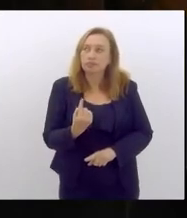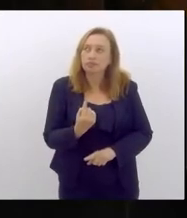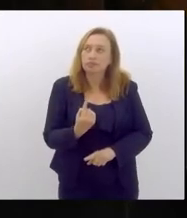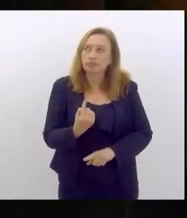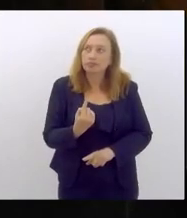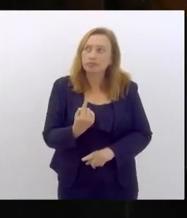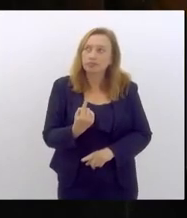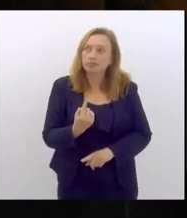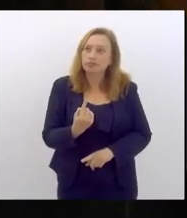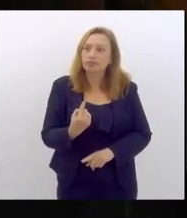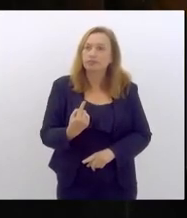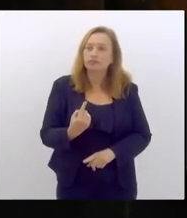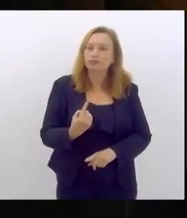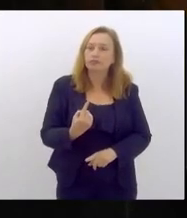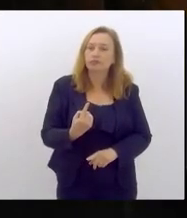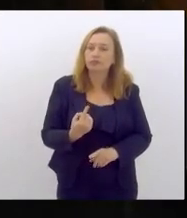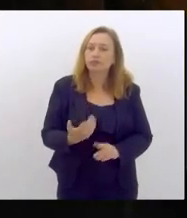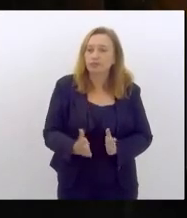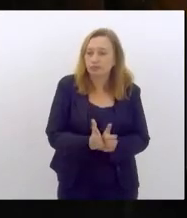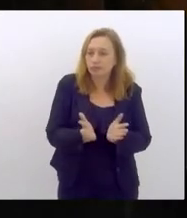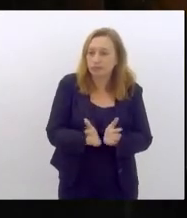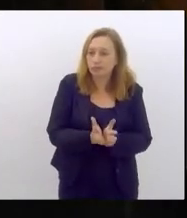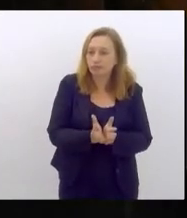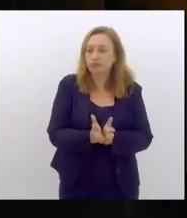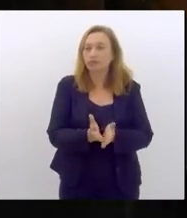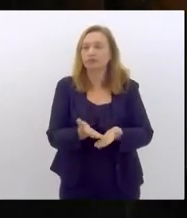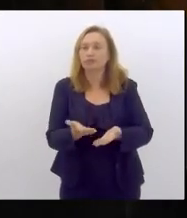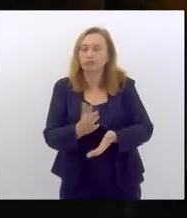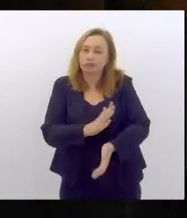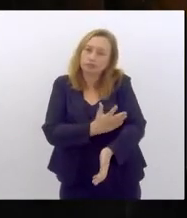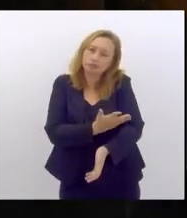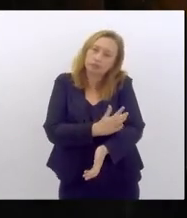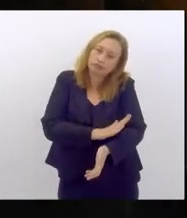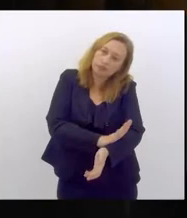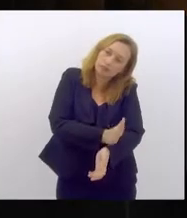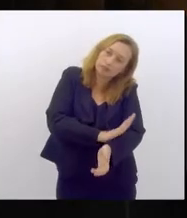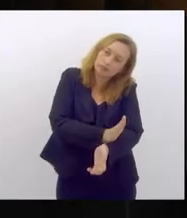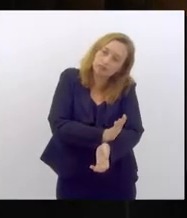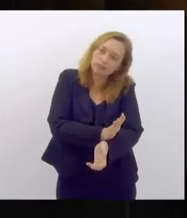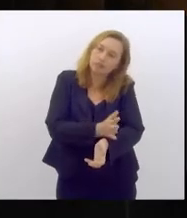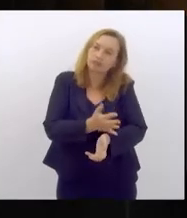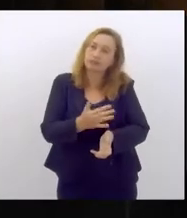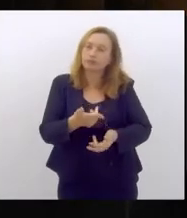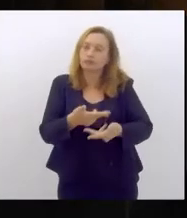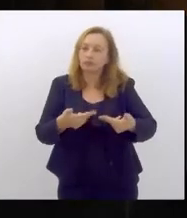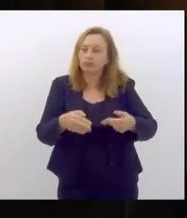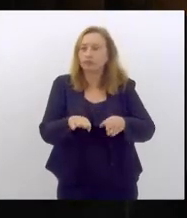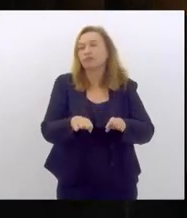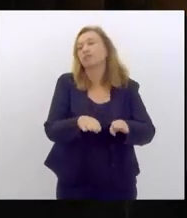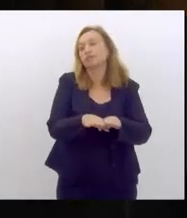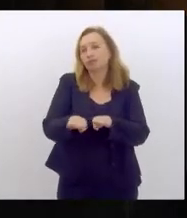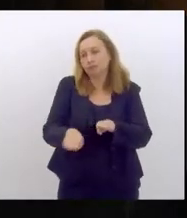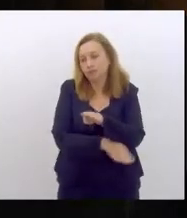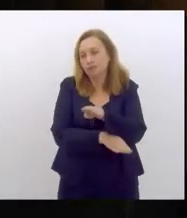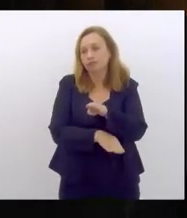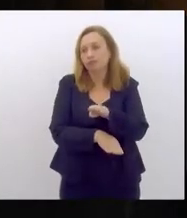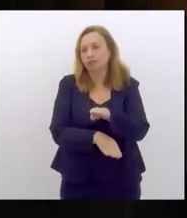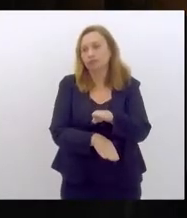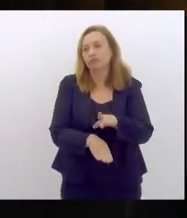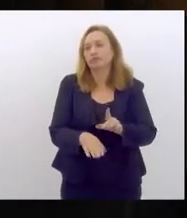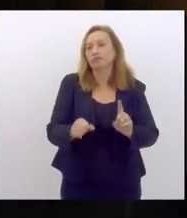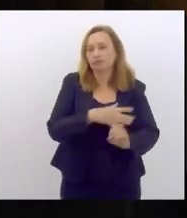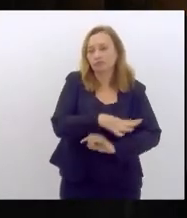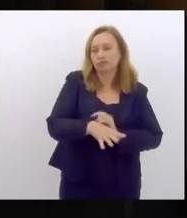à nossa situação de precariedade diante do racismo, diante de tanta desigualdade social, em